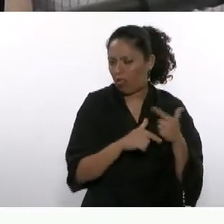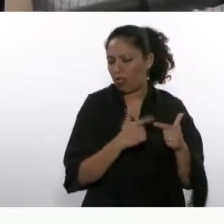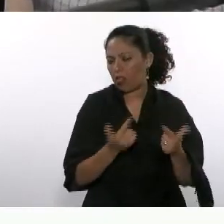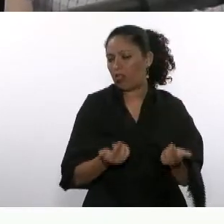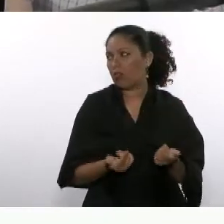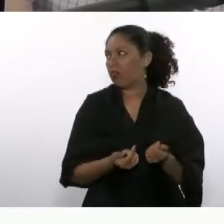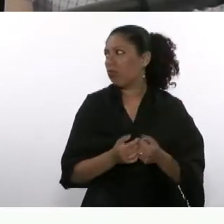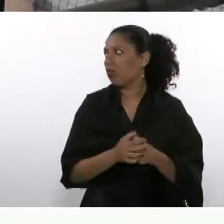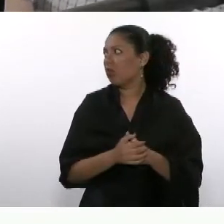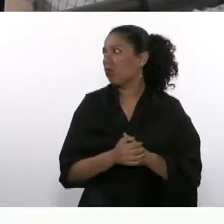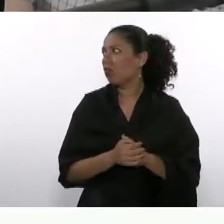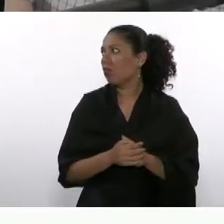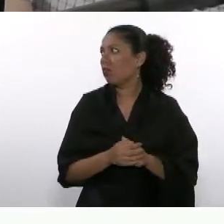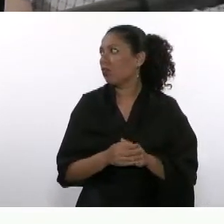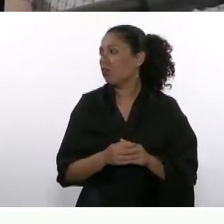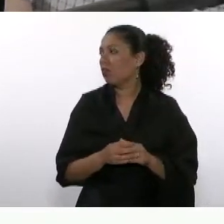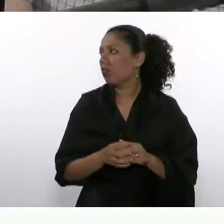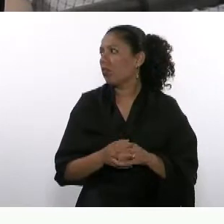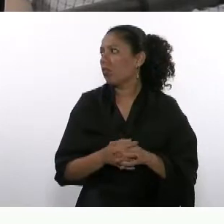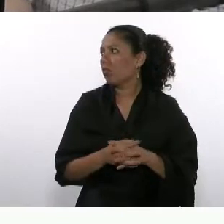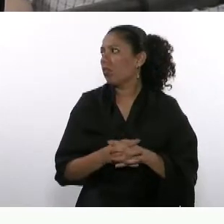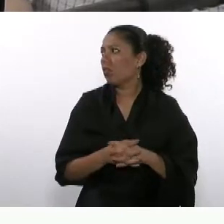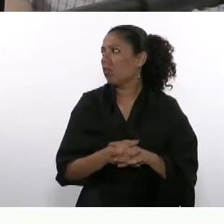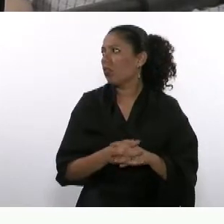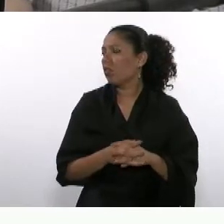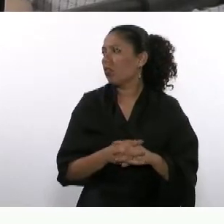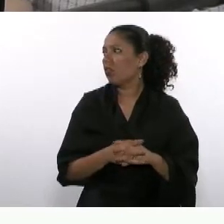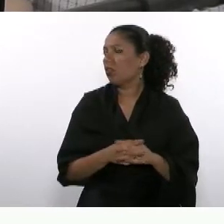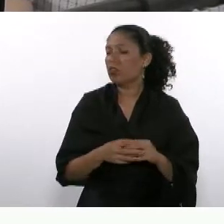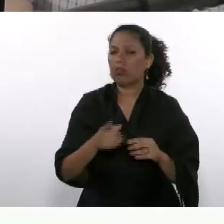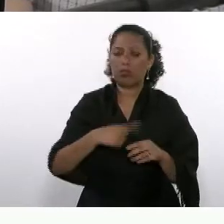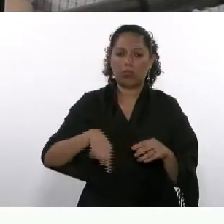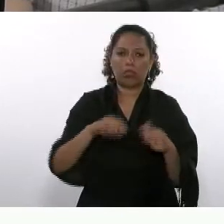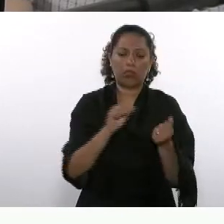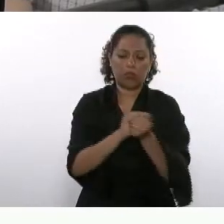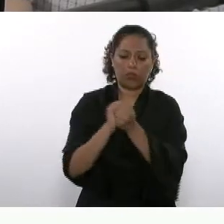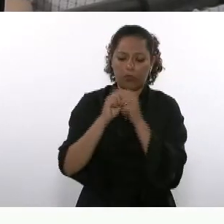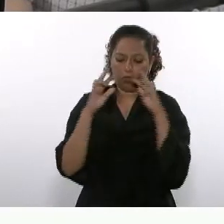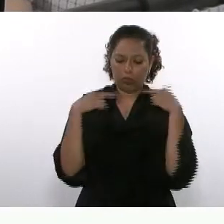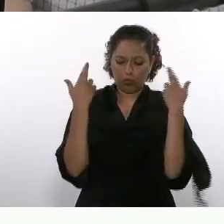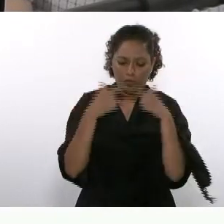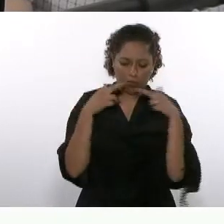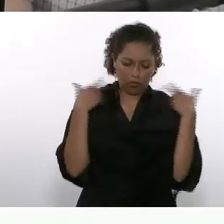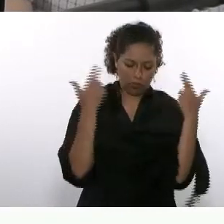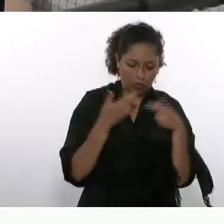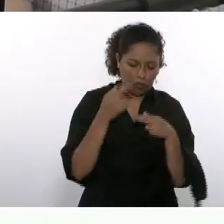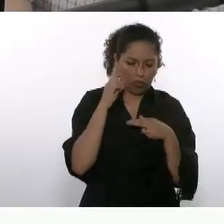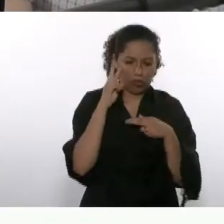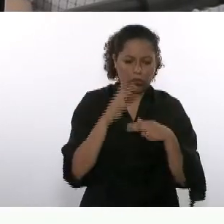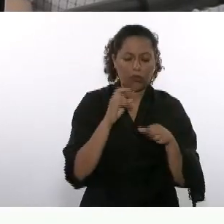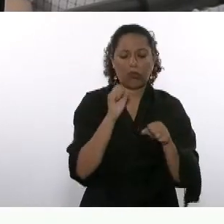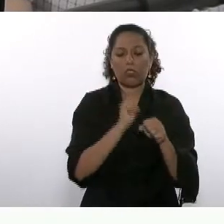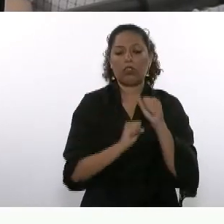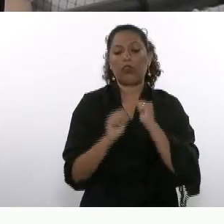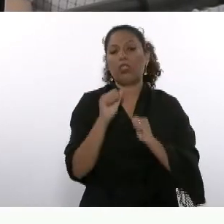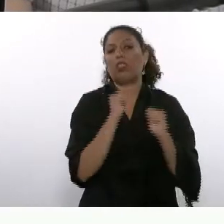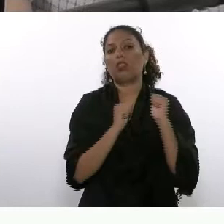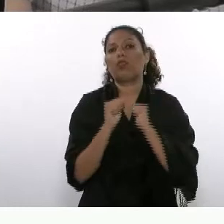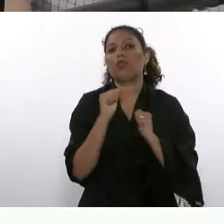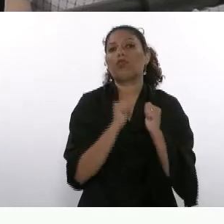a rigor, até onde a gente acompanhou, participou das reuniões, que a gente tinha expectativa de ter alguma